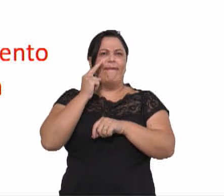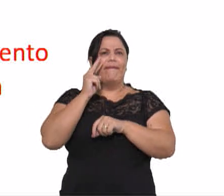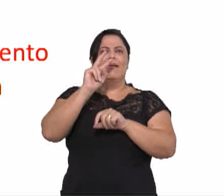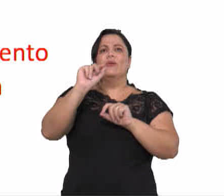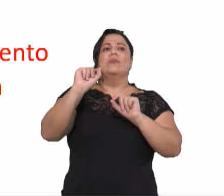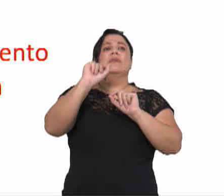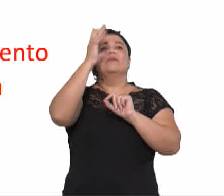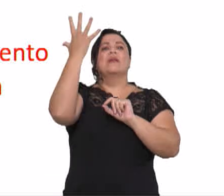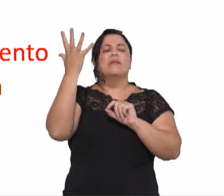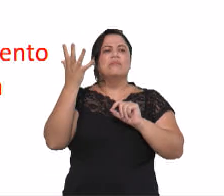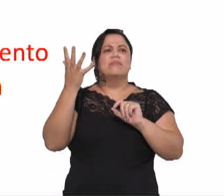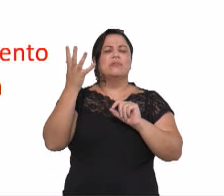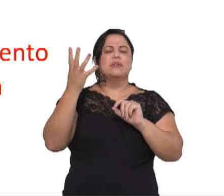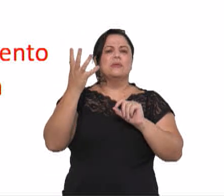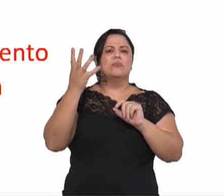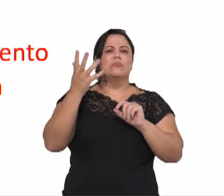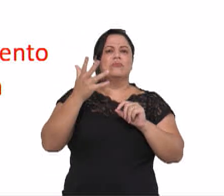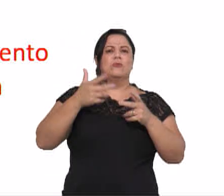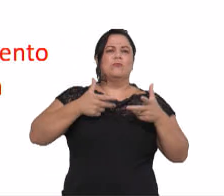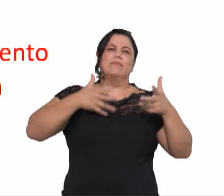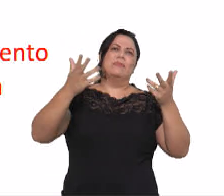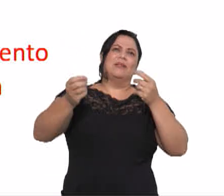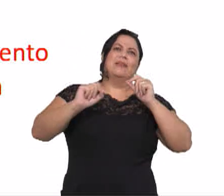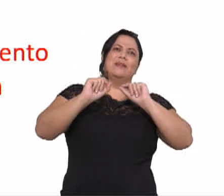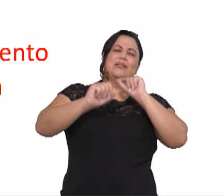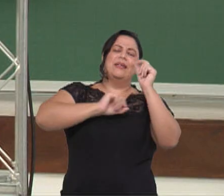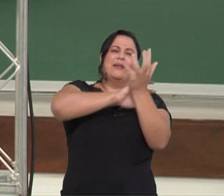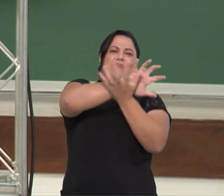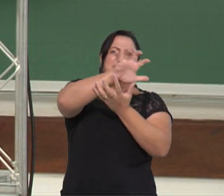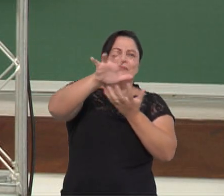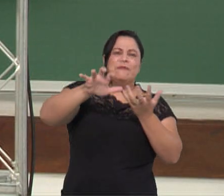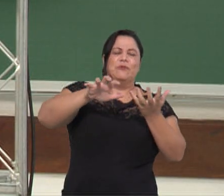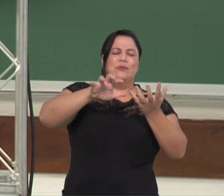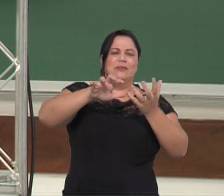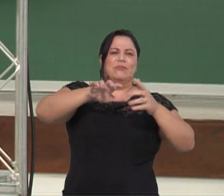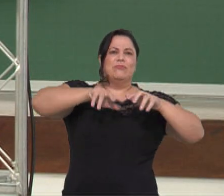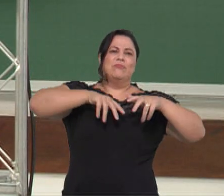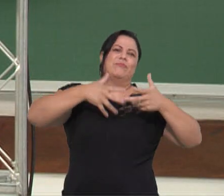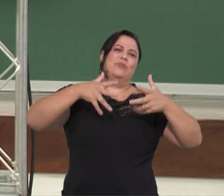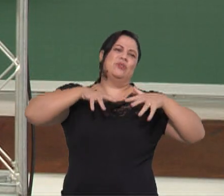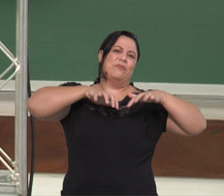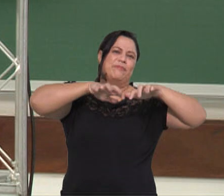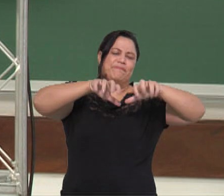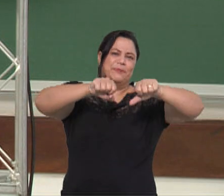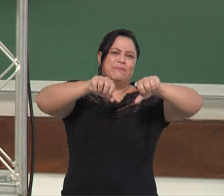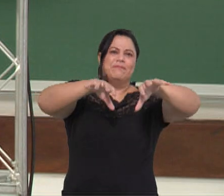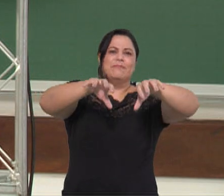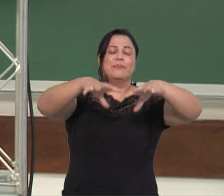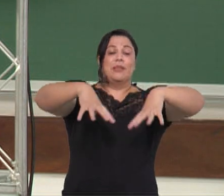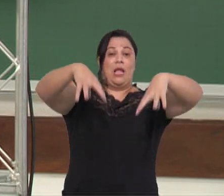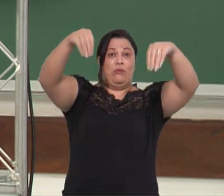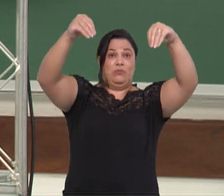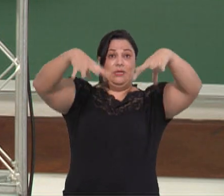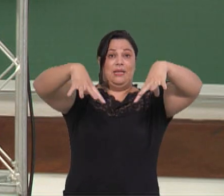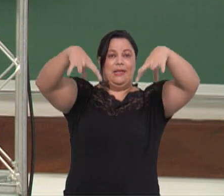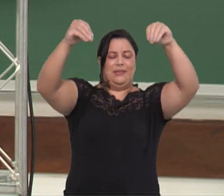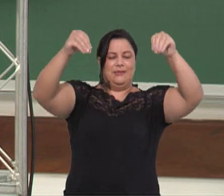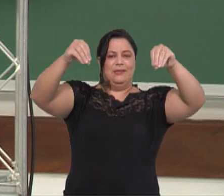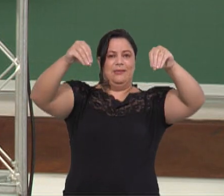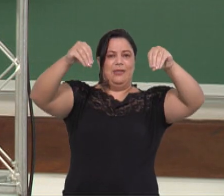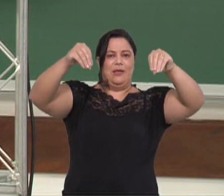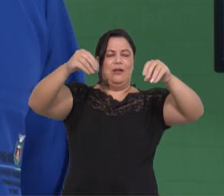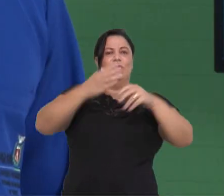Ocorrem ataques a castelos, casas e igrejas. Então, lembre-se, quando a